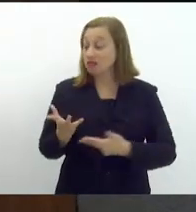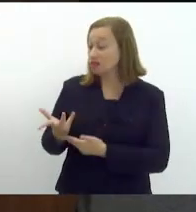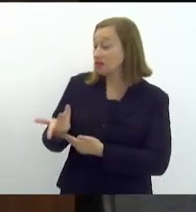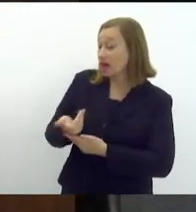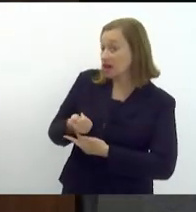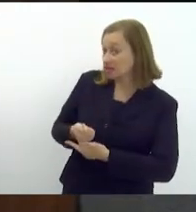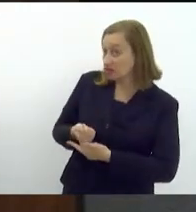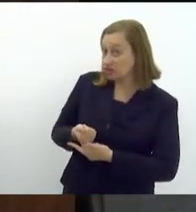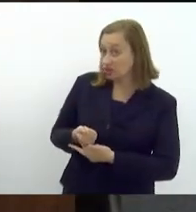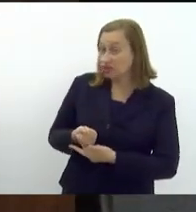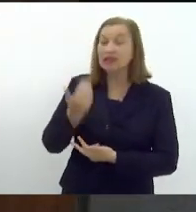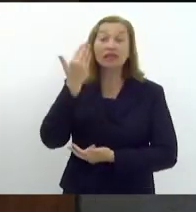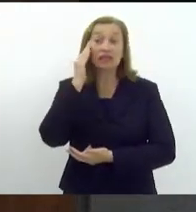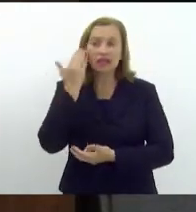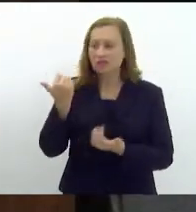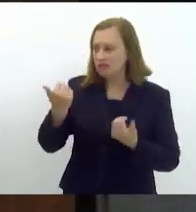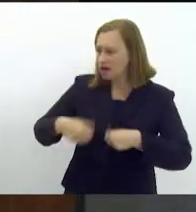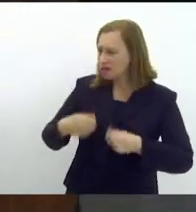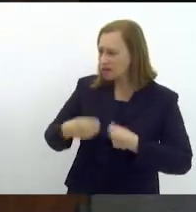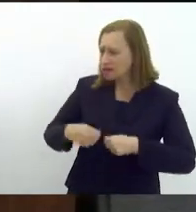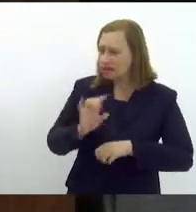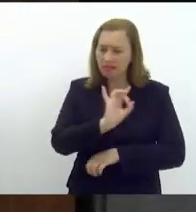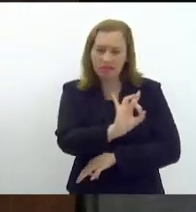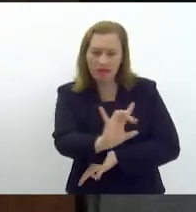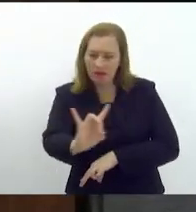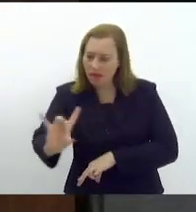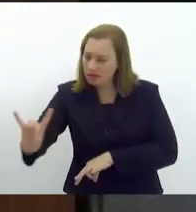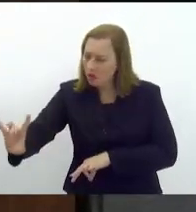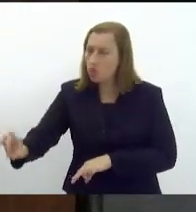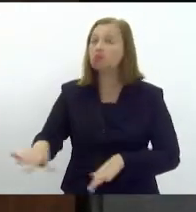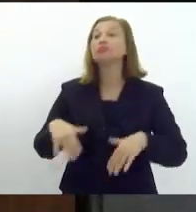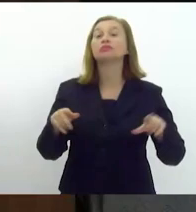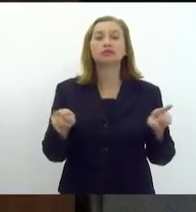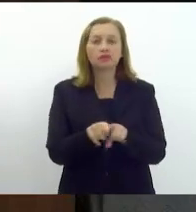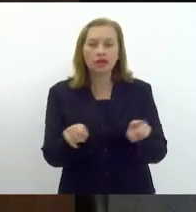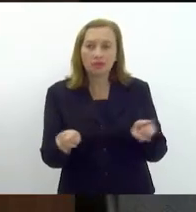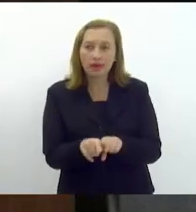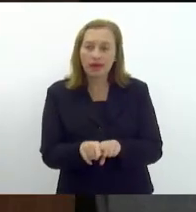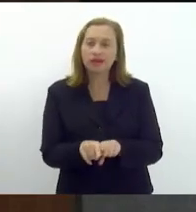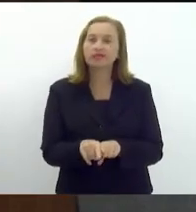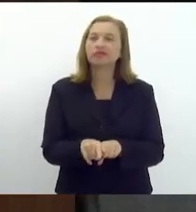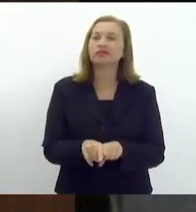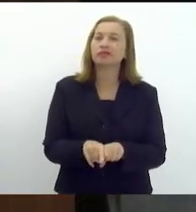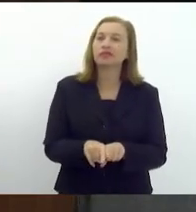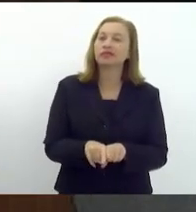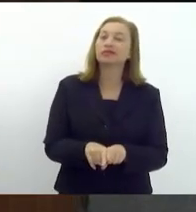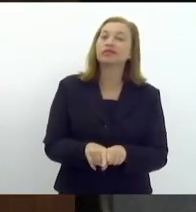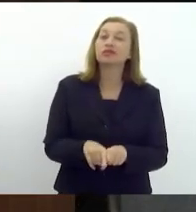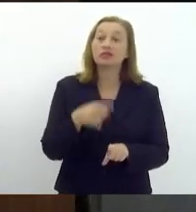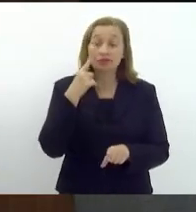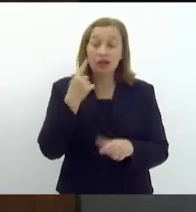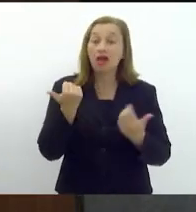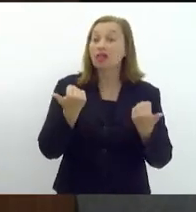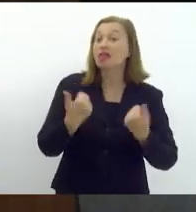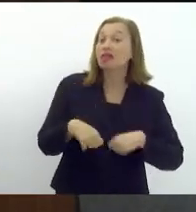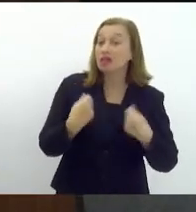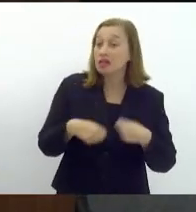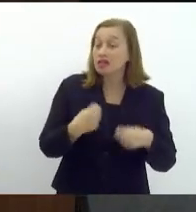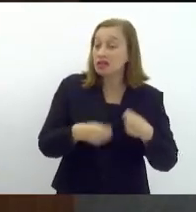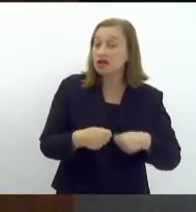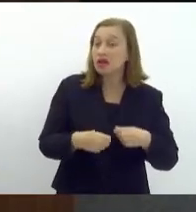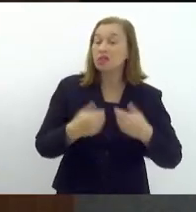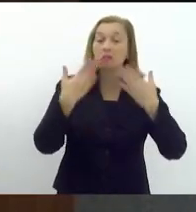entendendo a pluralidade das manifestações artísticas também é se atente pra necessidade de